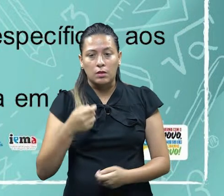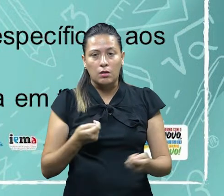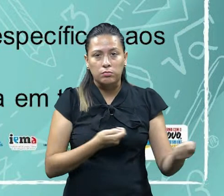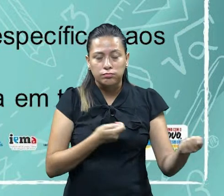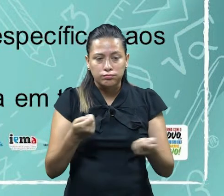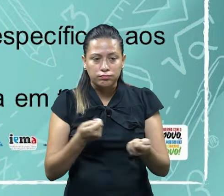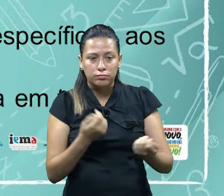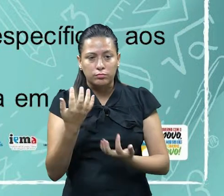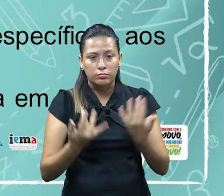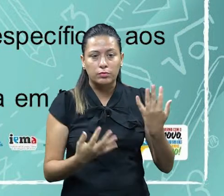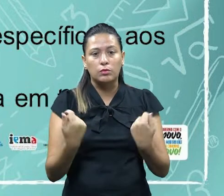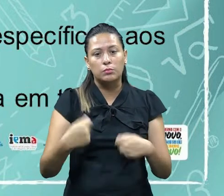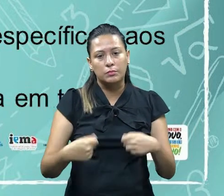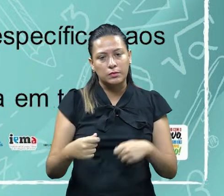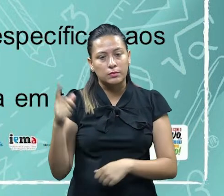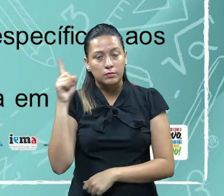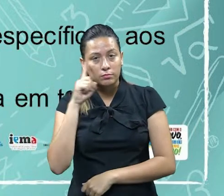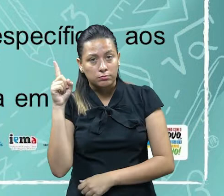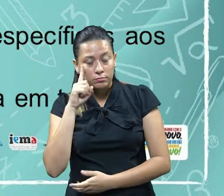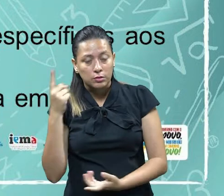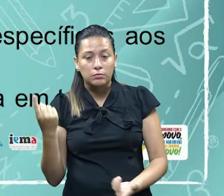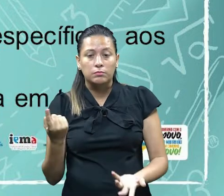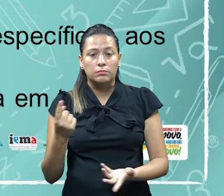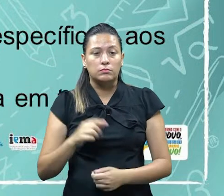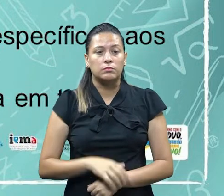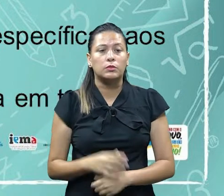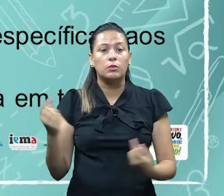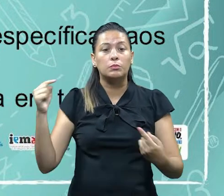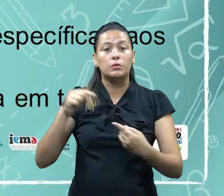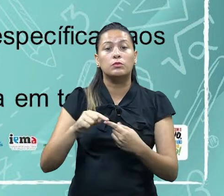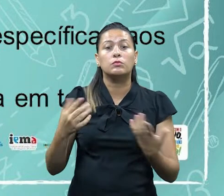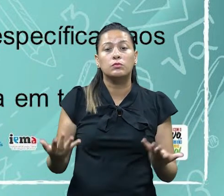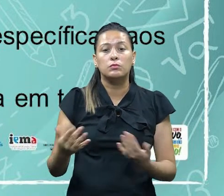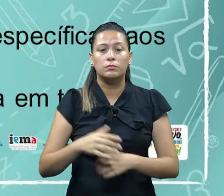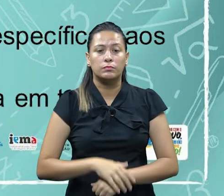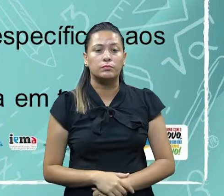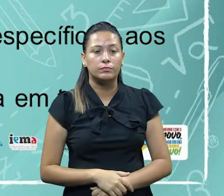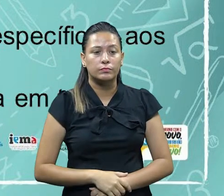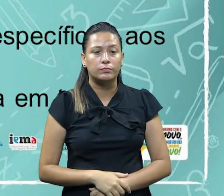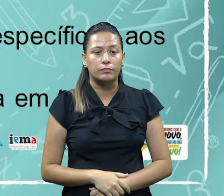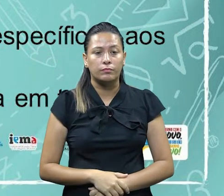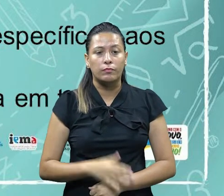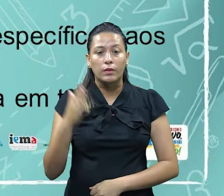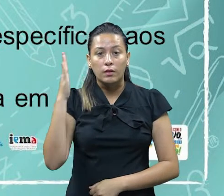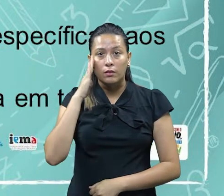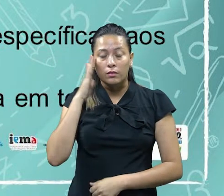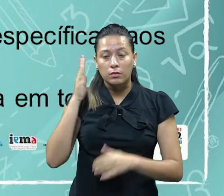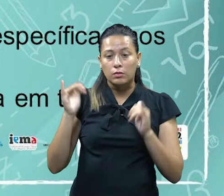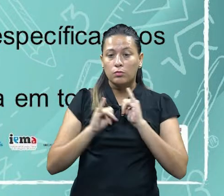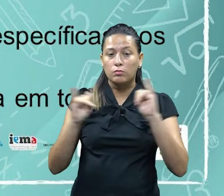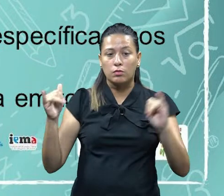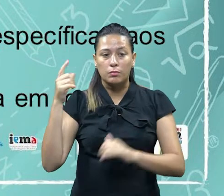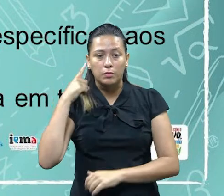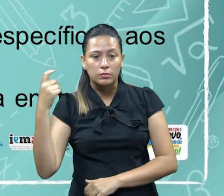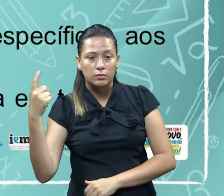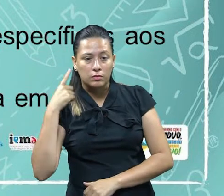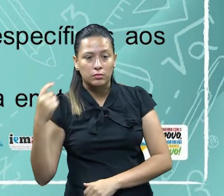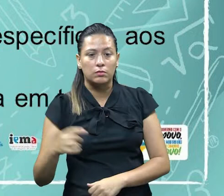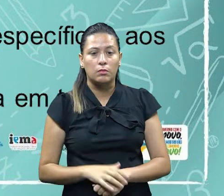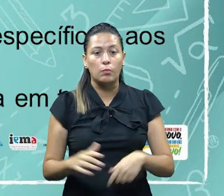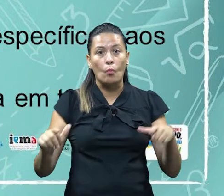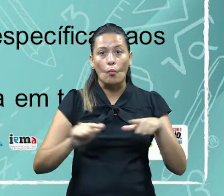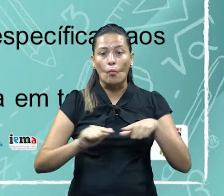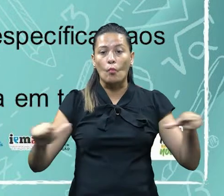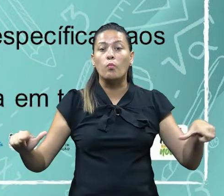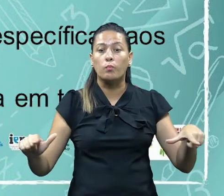periodicamente, objetivando que o pessoal grave o significado do sinal de alarme, que a evacuação do local se faça em